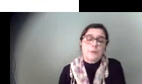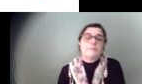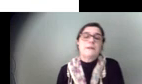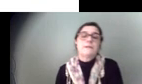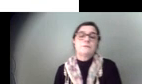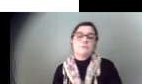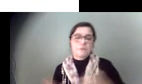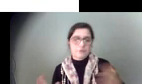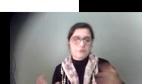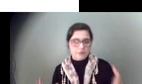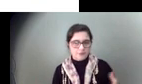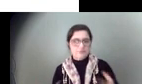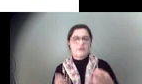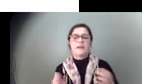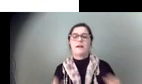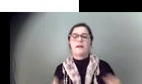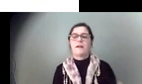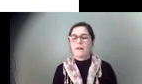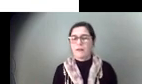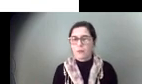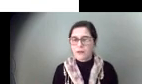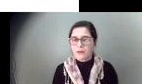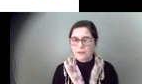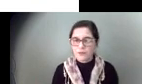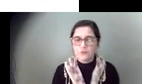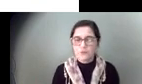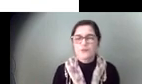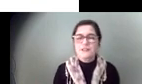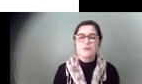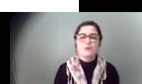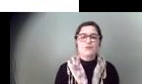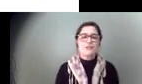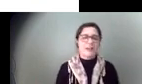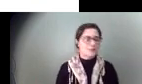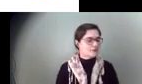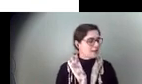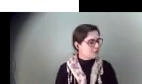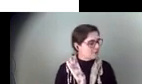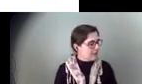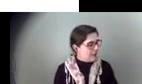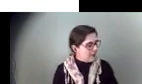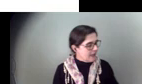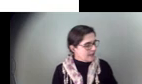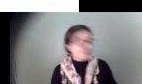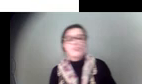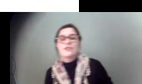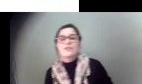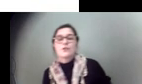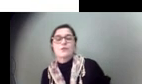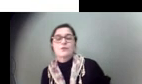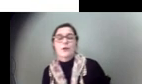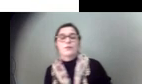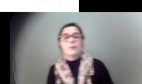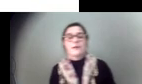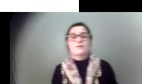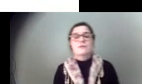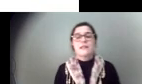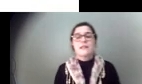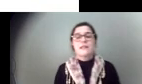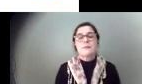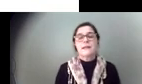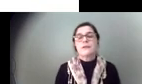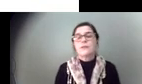Muito bem, então vamos guardando todos esses nossos dados, certo? E aí a gente tem o nosso quarto